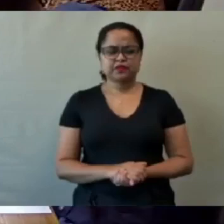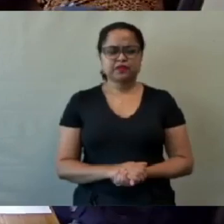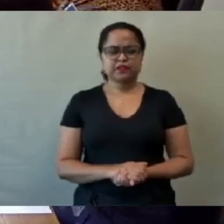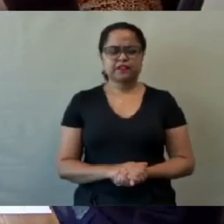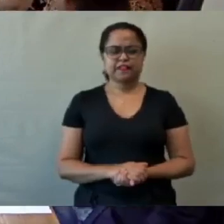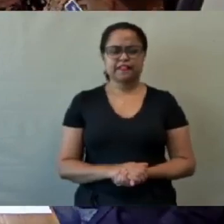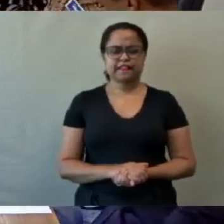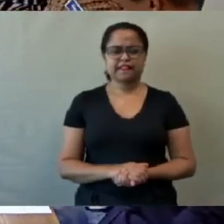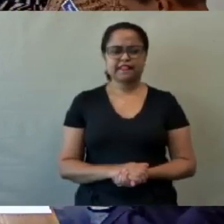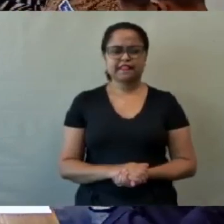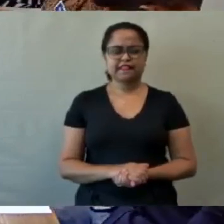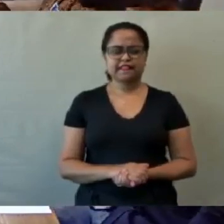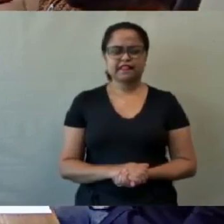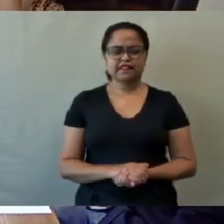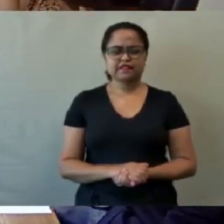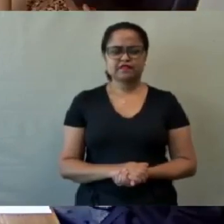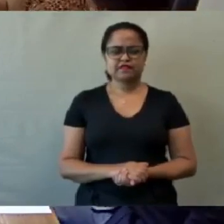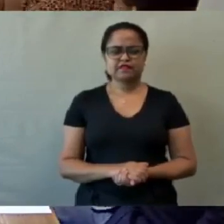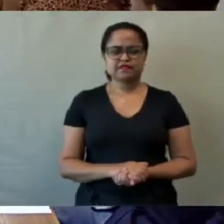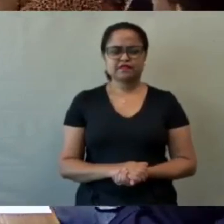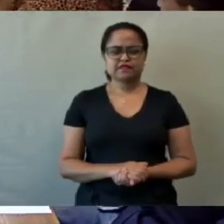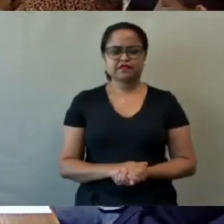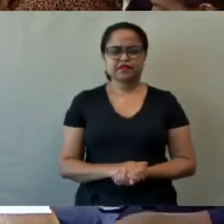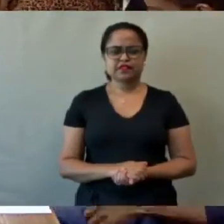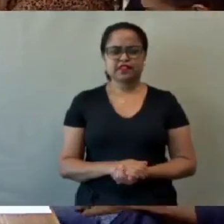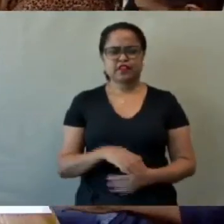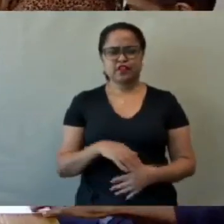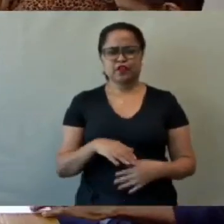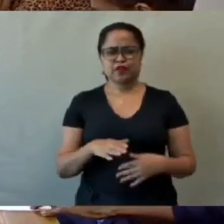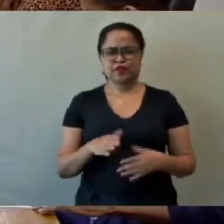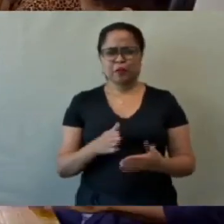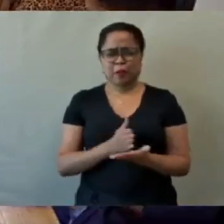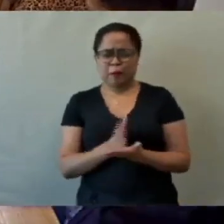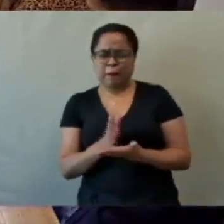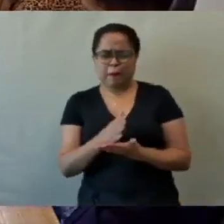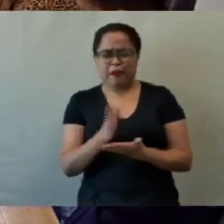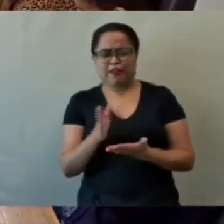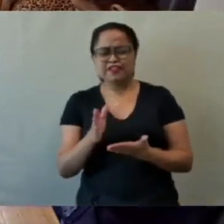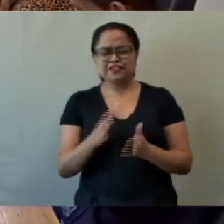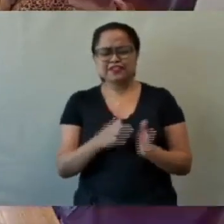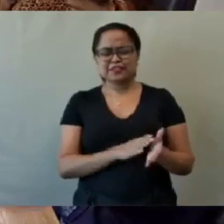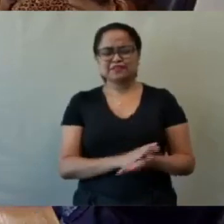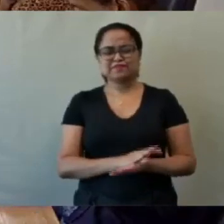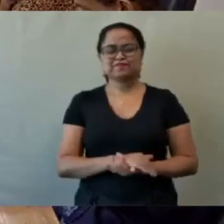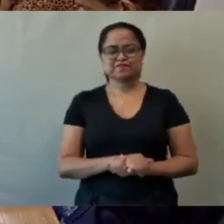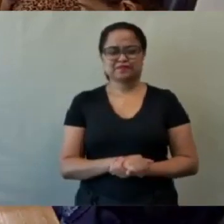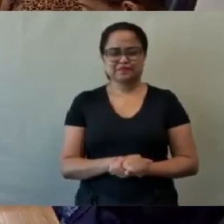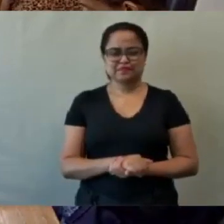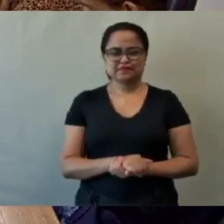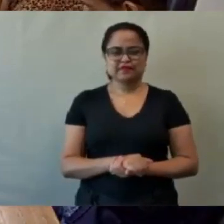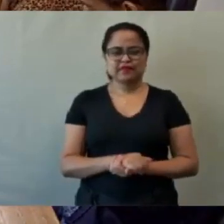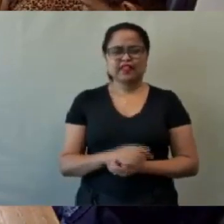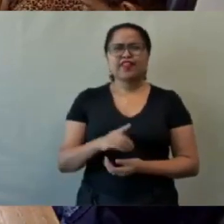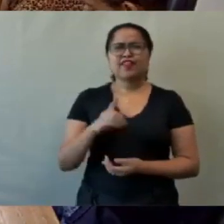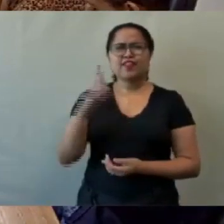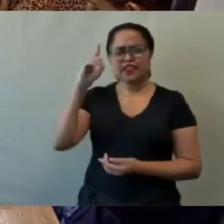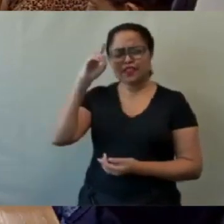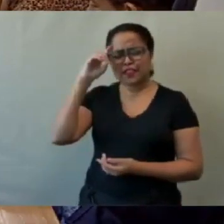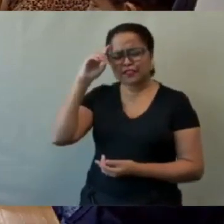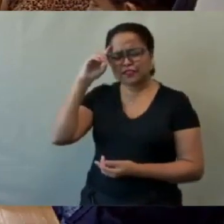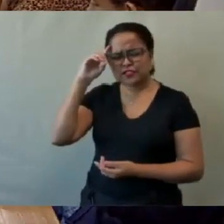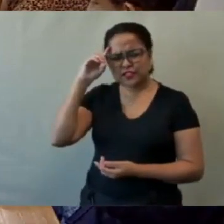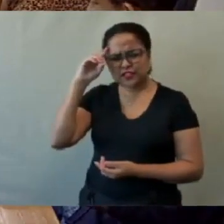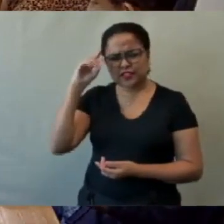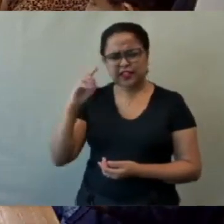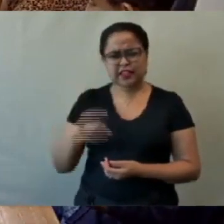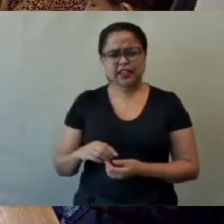Estou com o astral meio perdida, né, professor Marley? Tem dia, gente, que é tanto. Hoje eu tive que